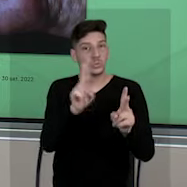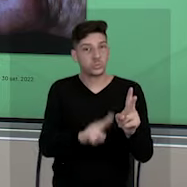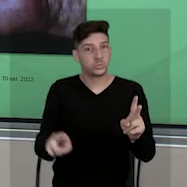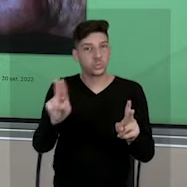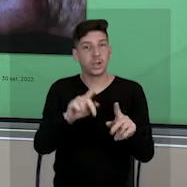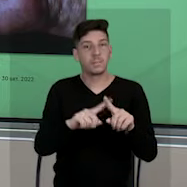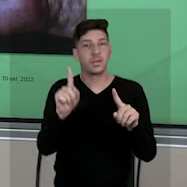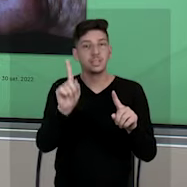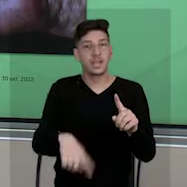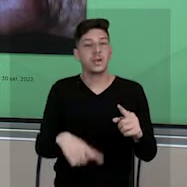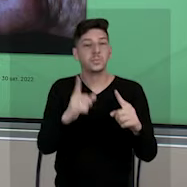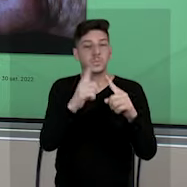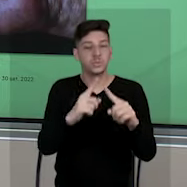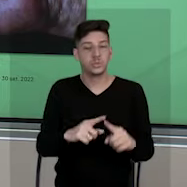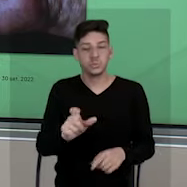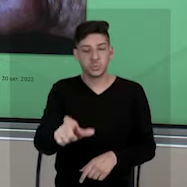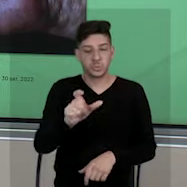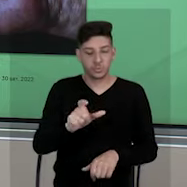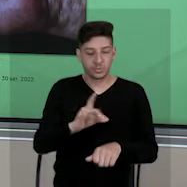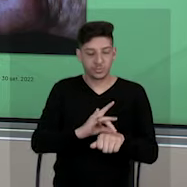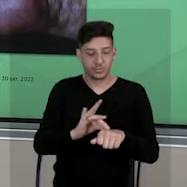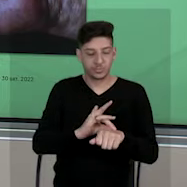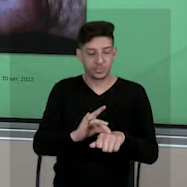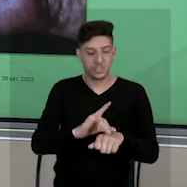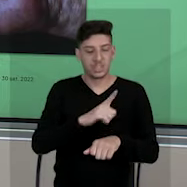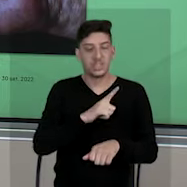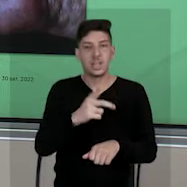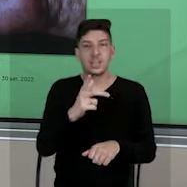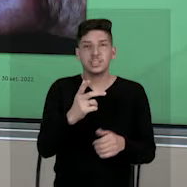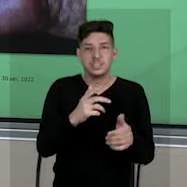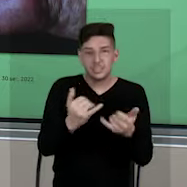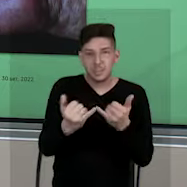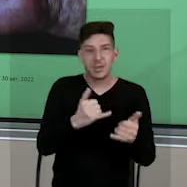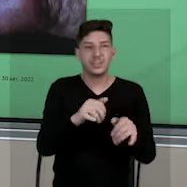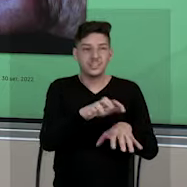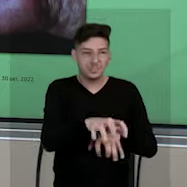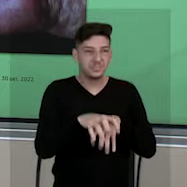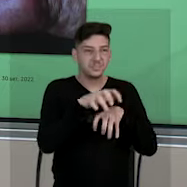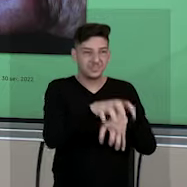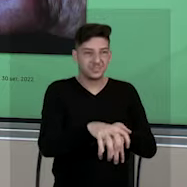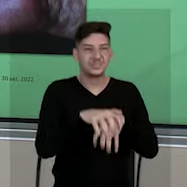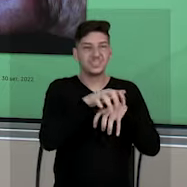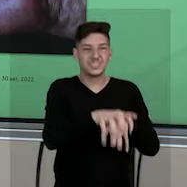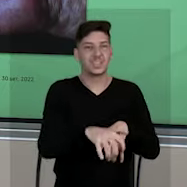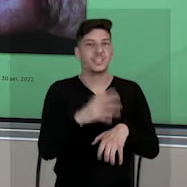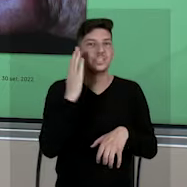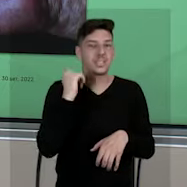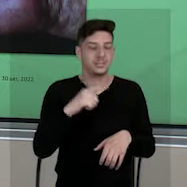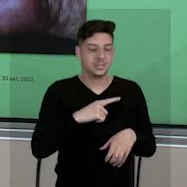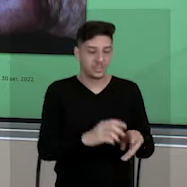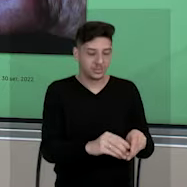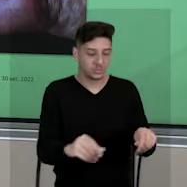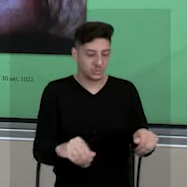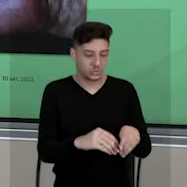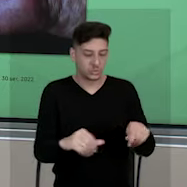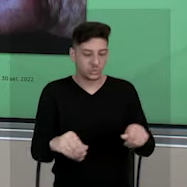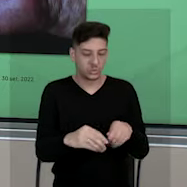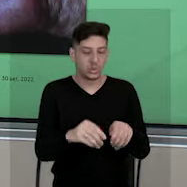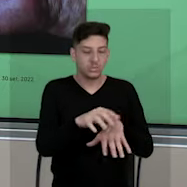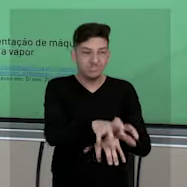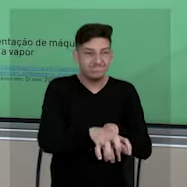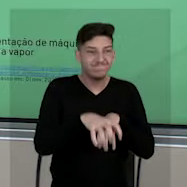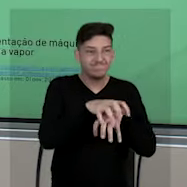de carvão específico, né, que é extraído como se fosse uma mineração mesmo, né? Então ele é minerado a partir do solo, em fontes onde ele